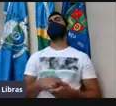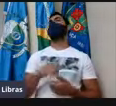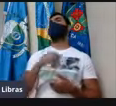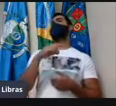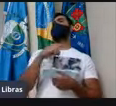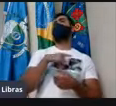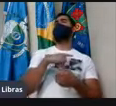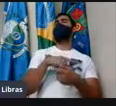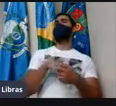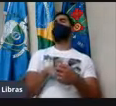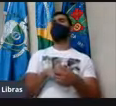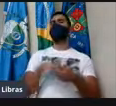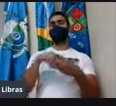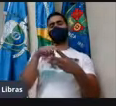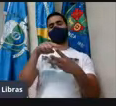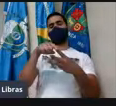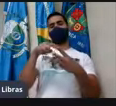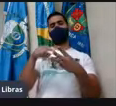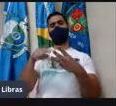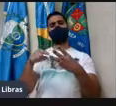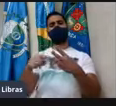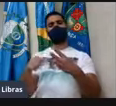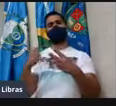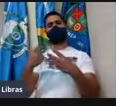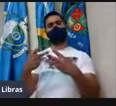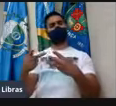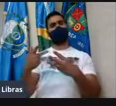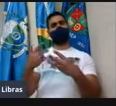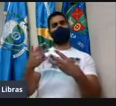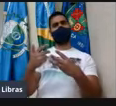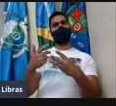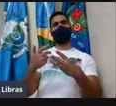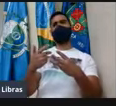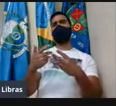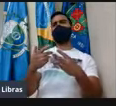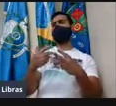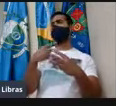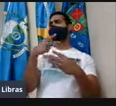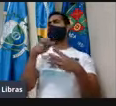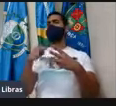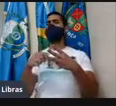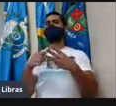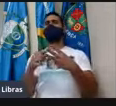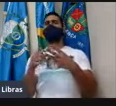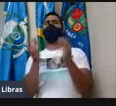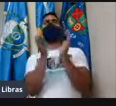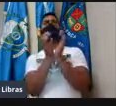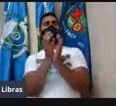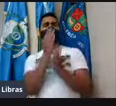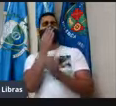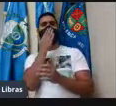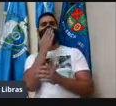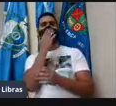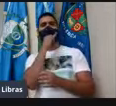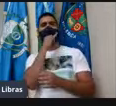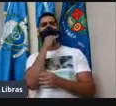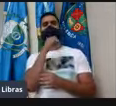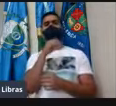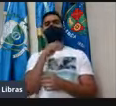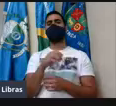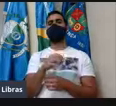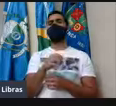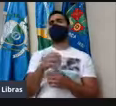três dimensões aqui, que são básicas, de grandes grupos, que é a conformidade, equilíbrio